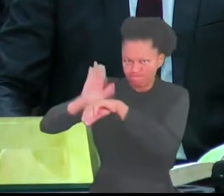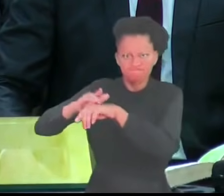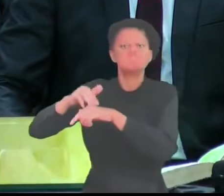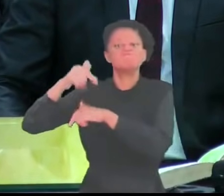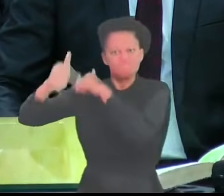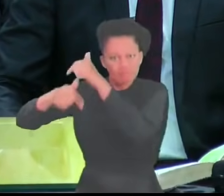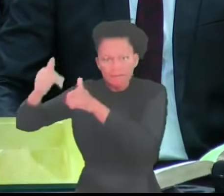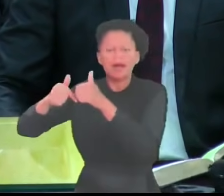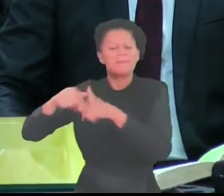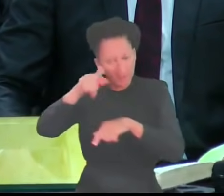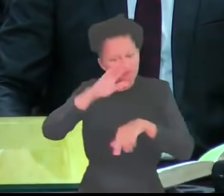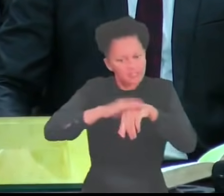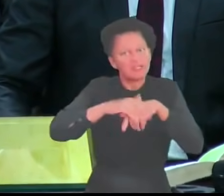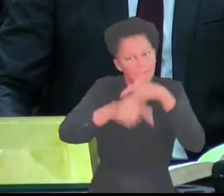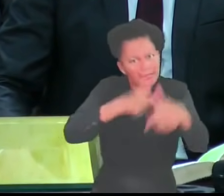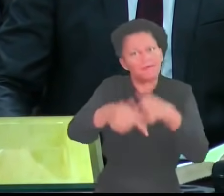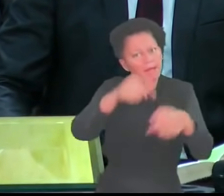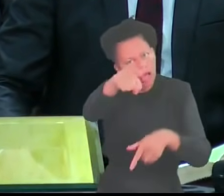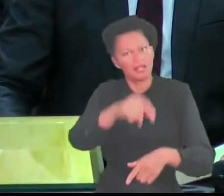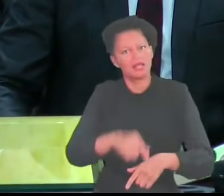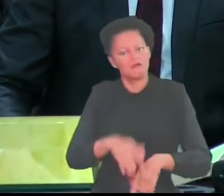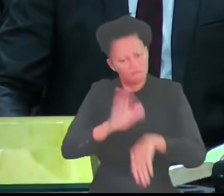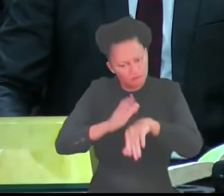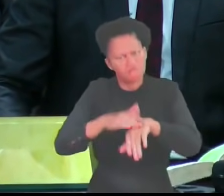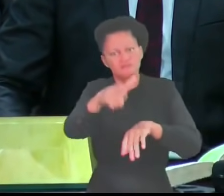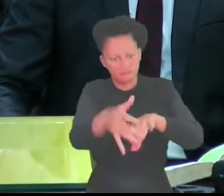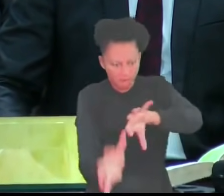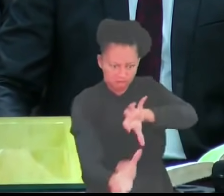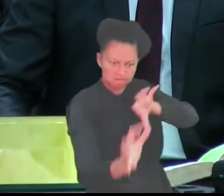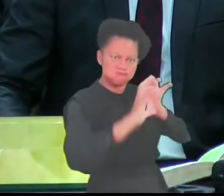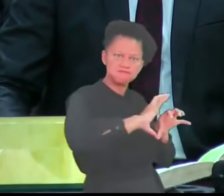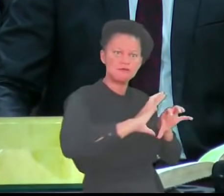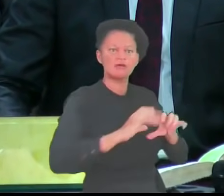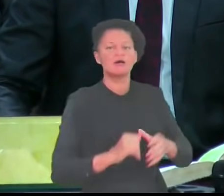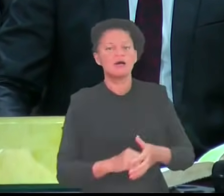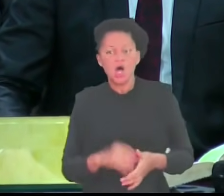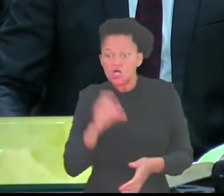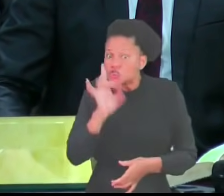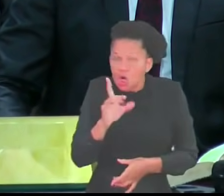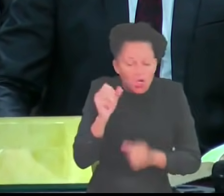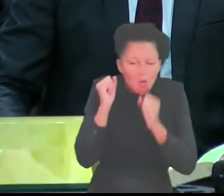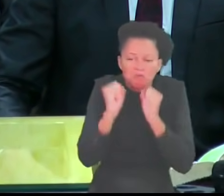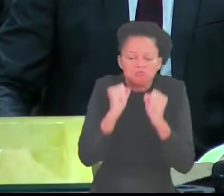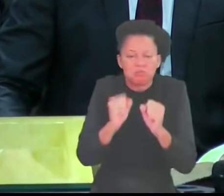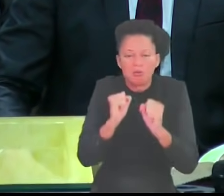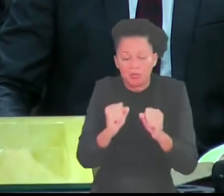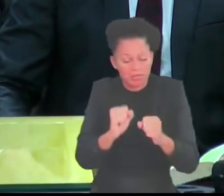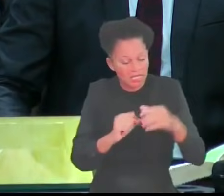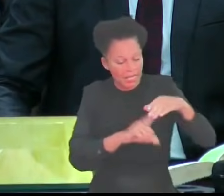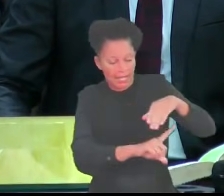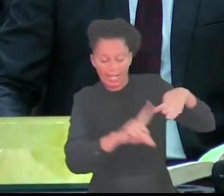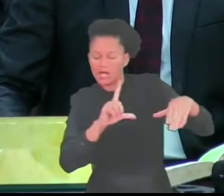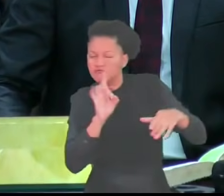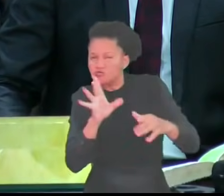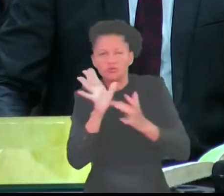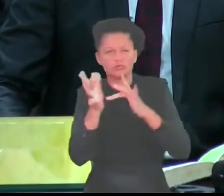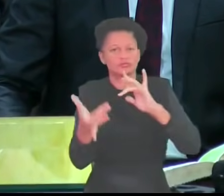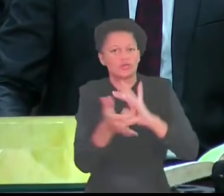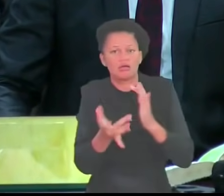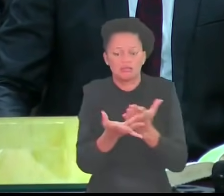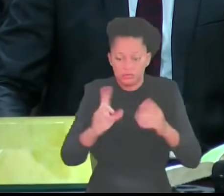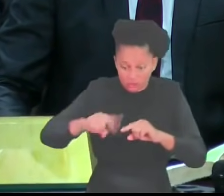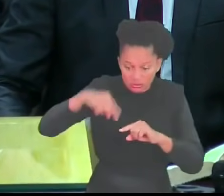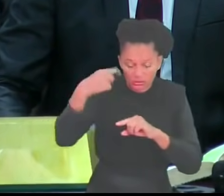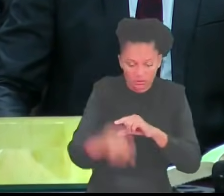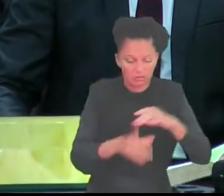a parte dele, mas tira a pedra. Glória a Deus. Só quem podia tirar Lázaro era Jesus. Depois